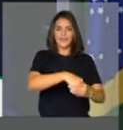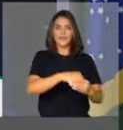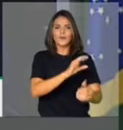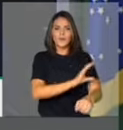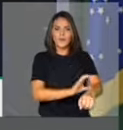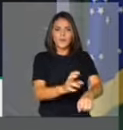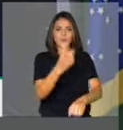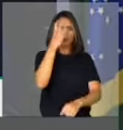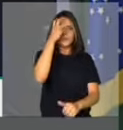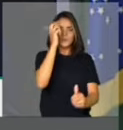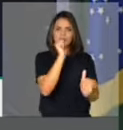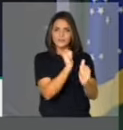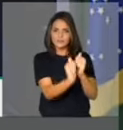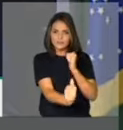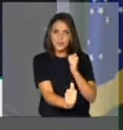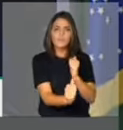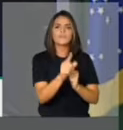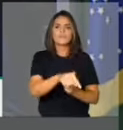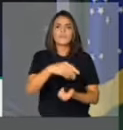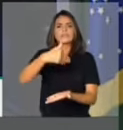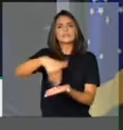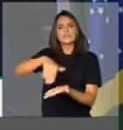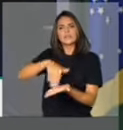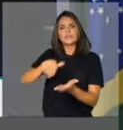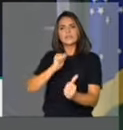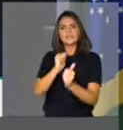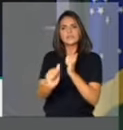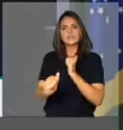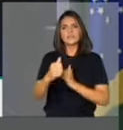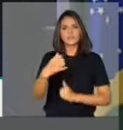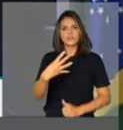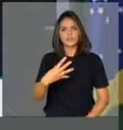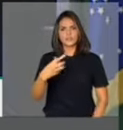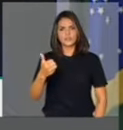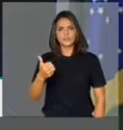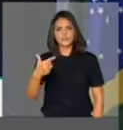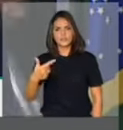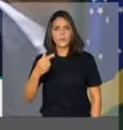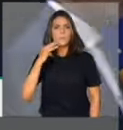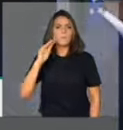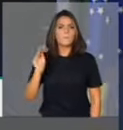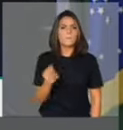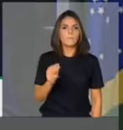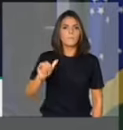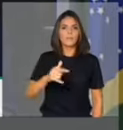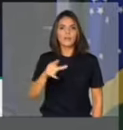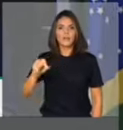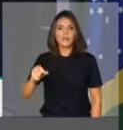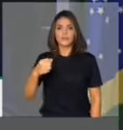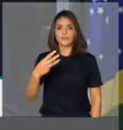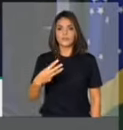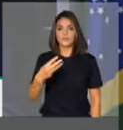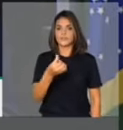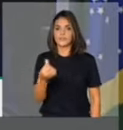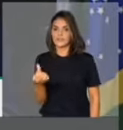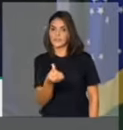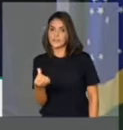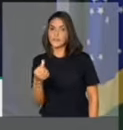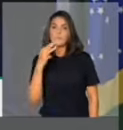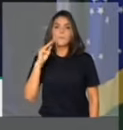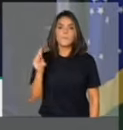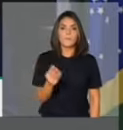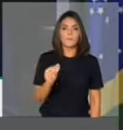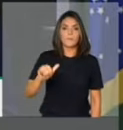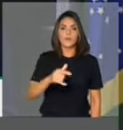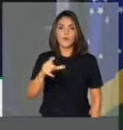esporte, se tratando de Secretaria de Esporte, no valor de 412 milhões e 366 milhões para